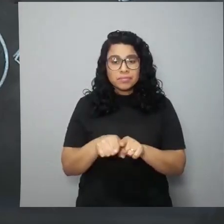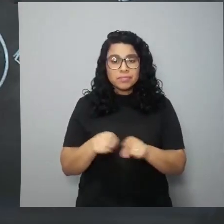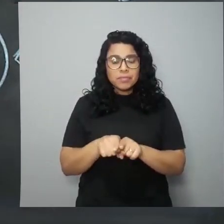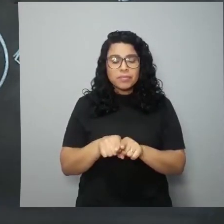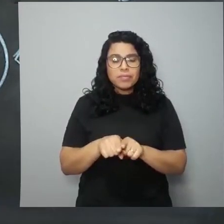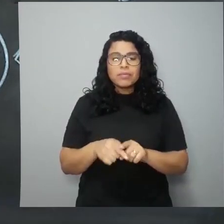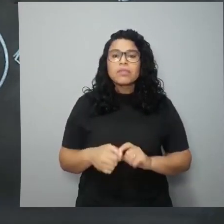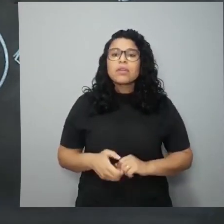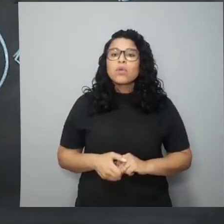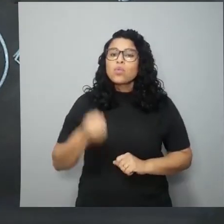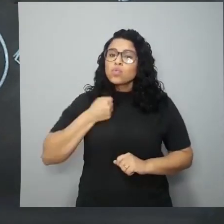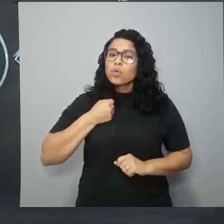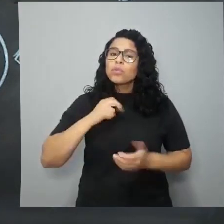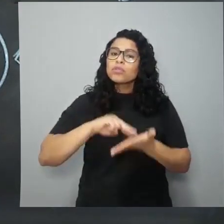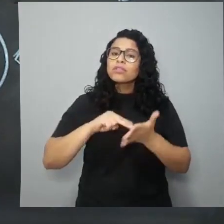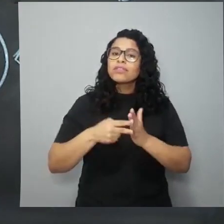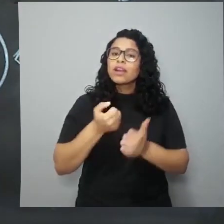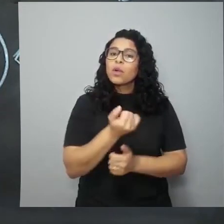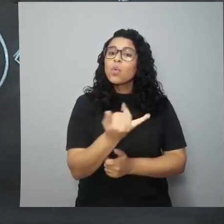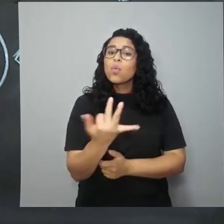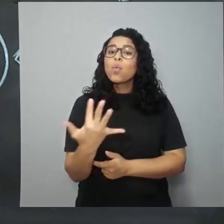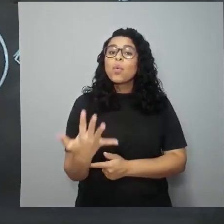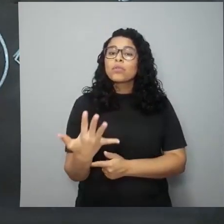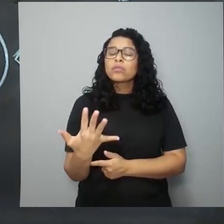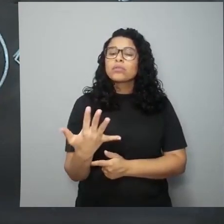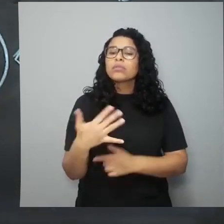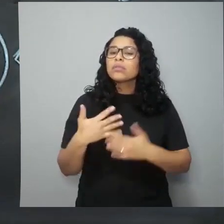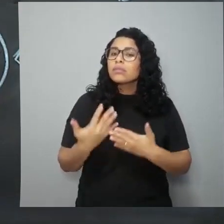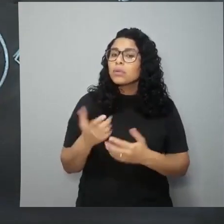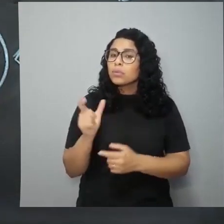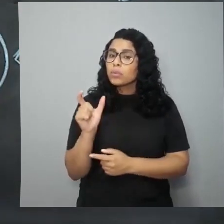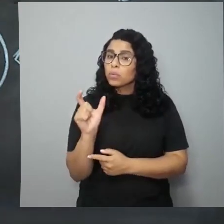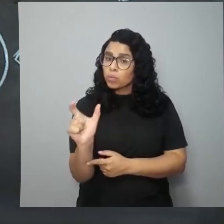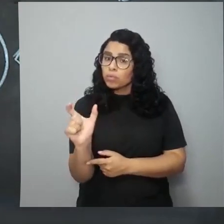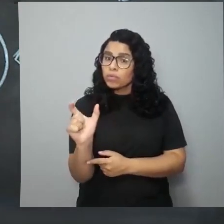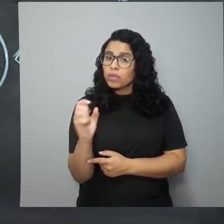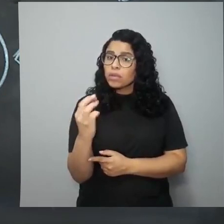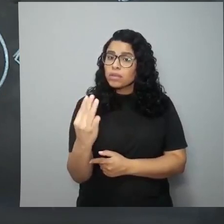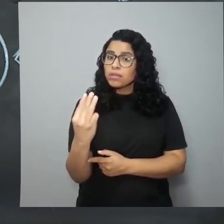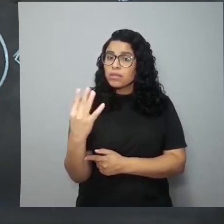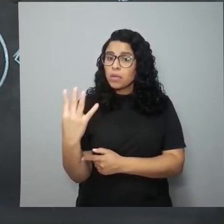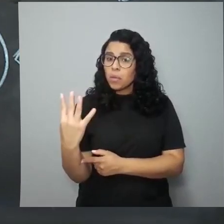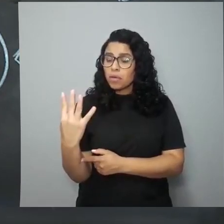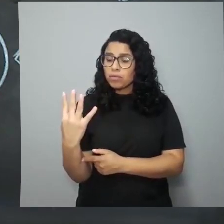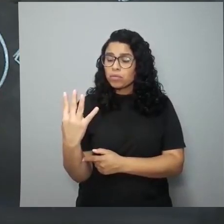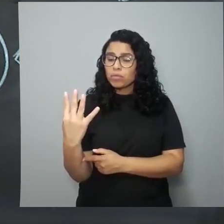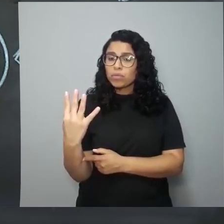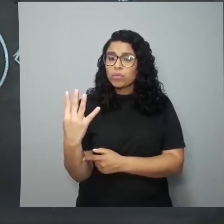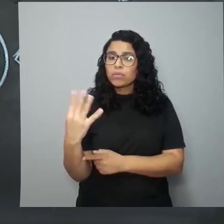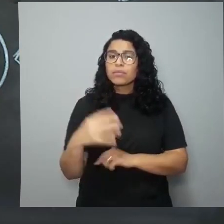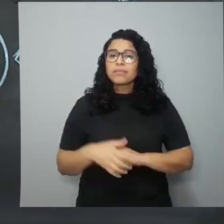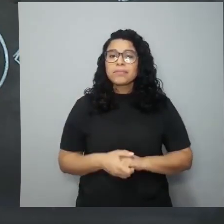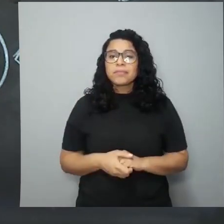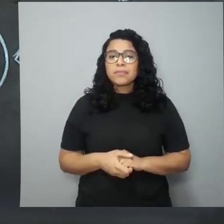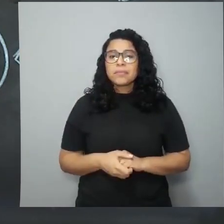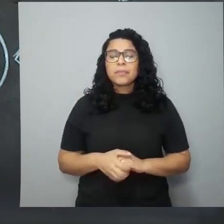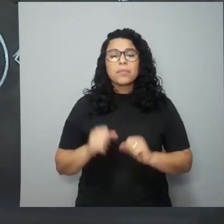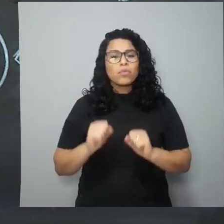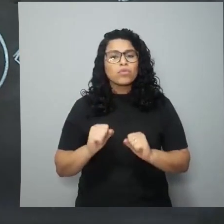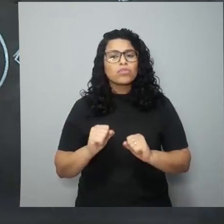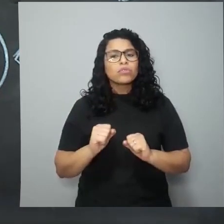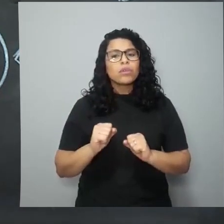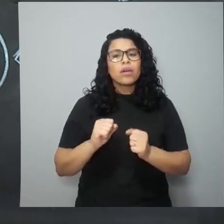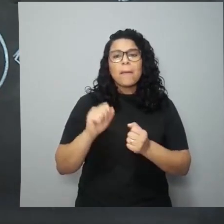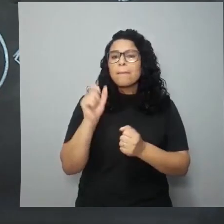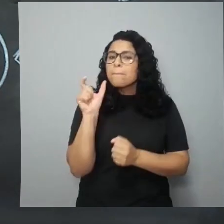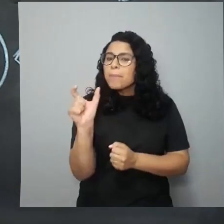número 34. O numeral indica a expressão de um número. A expressão gráfica desse número aqui é o 34, assim como poderia